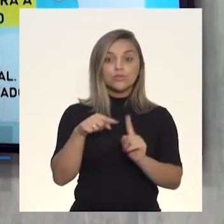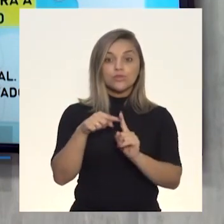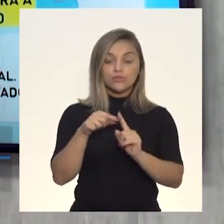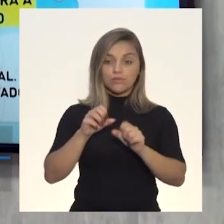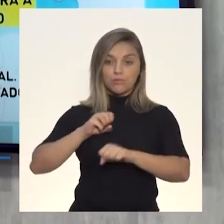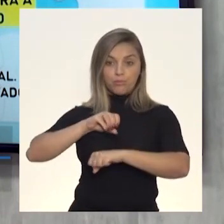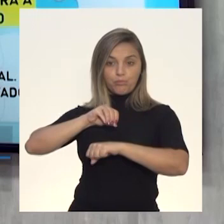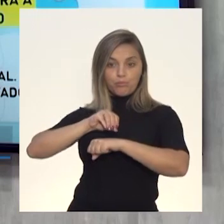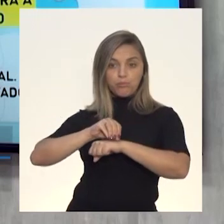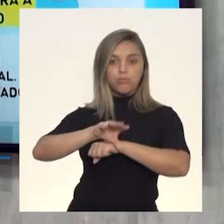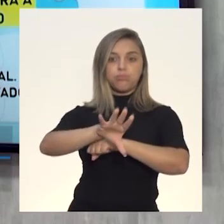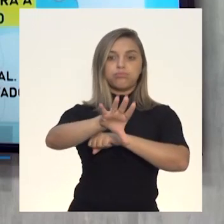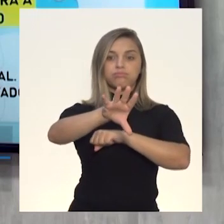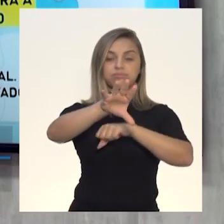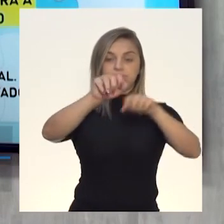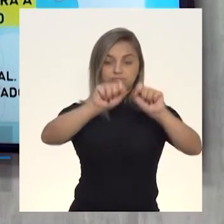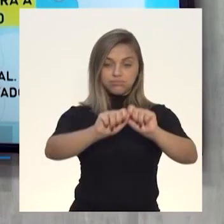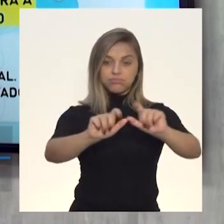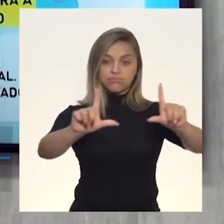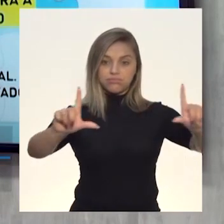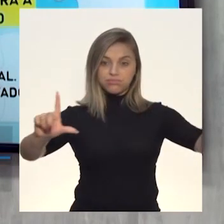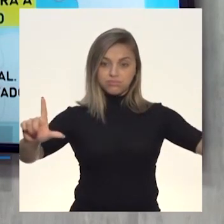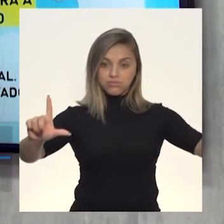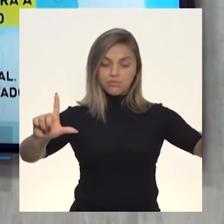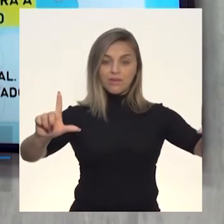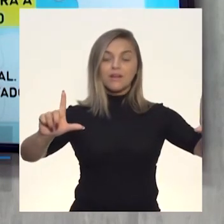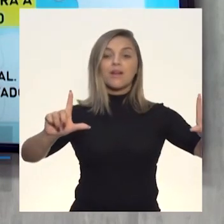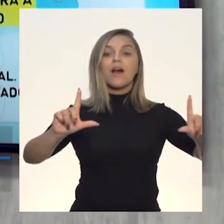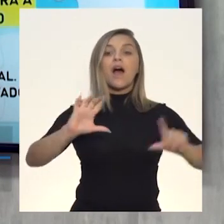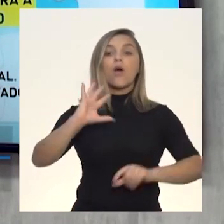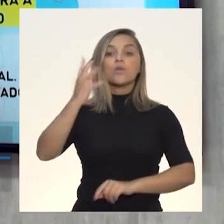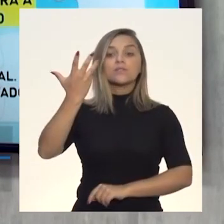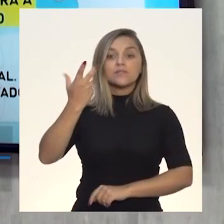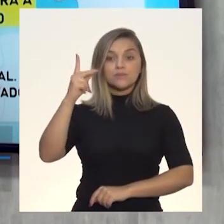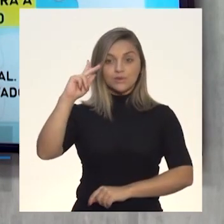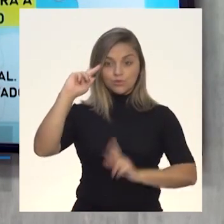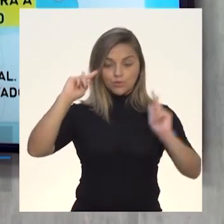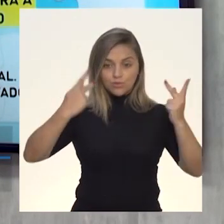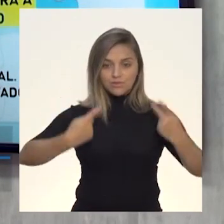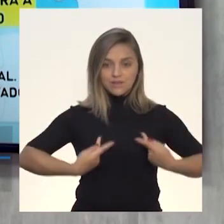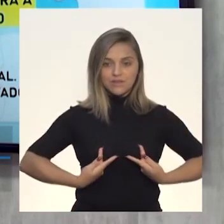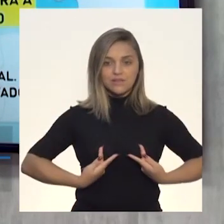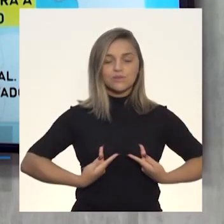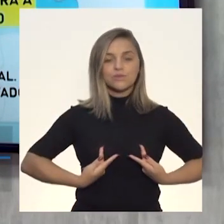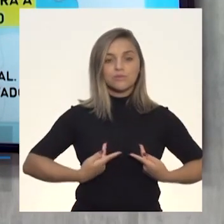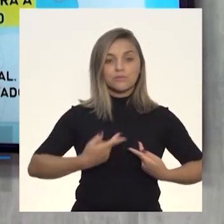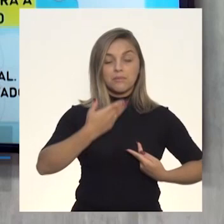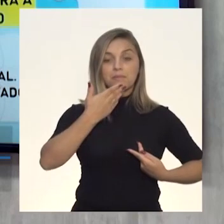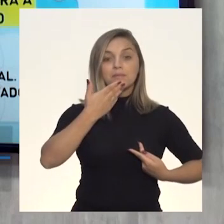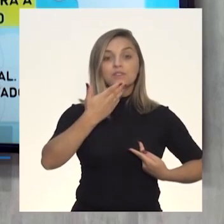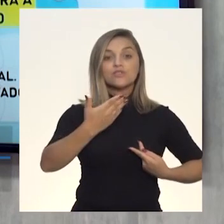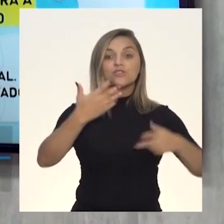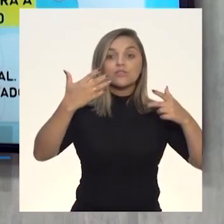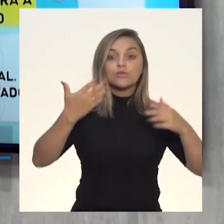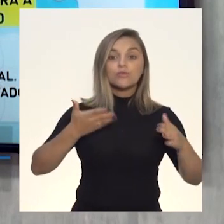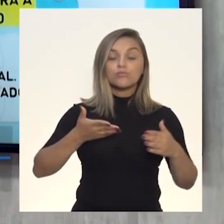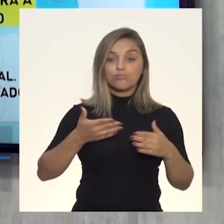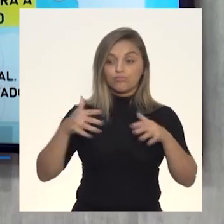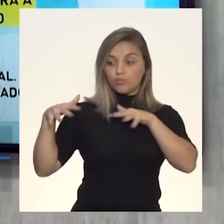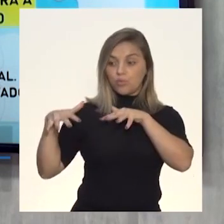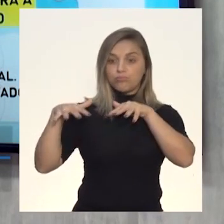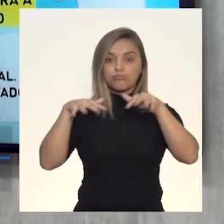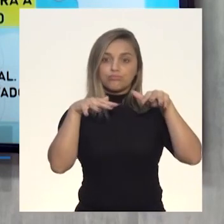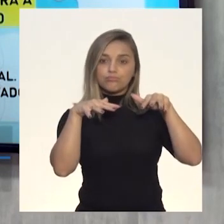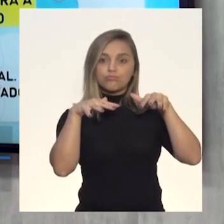o universo pessoal, solicitando a participação do espectador. Já sentiu isso?